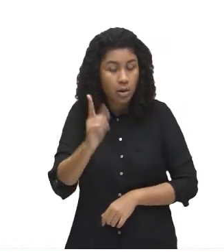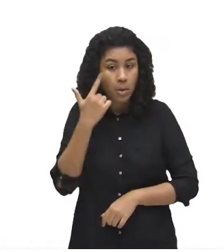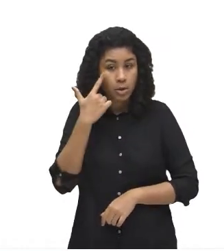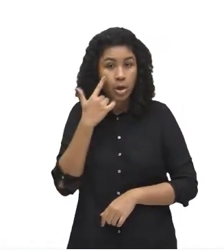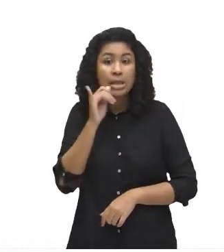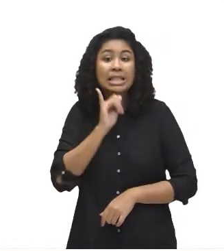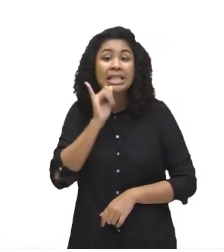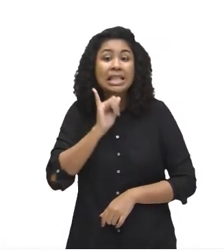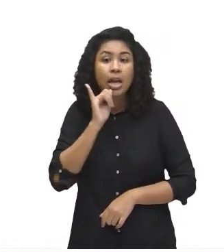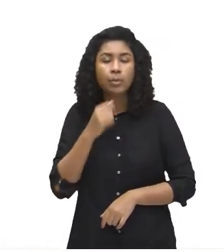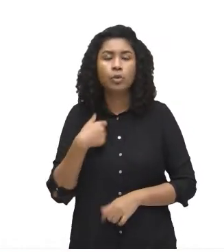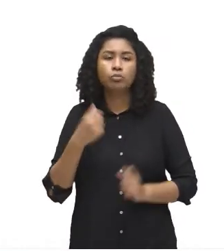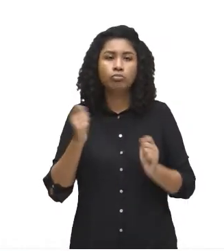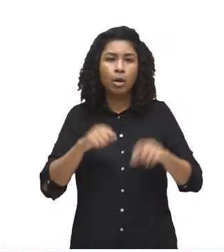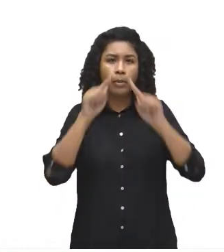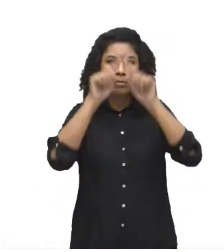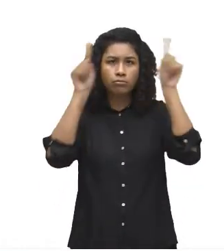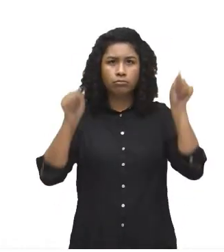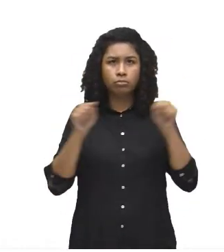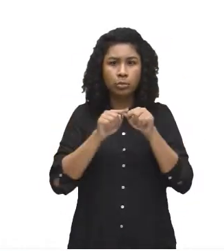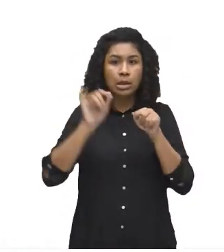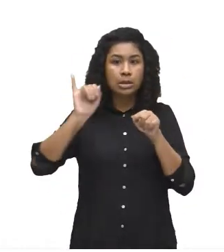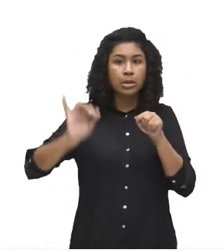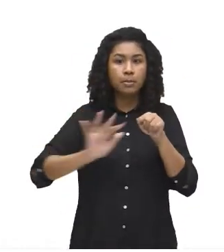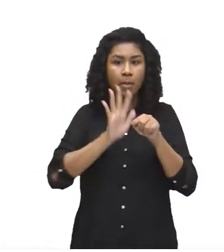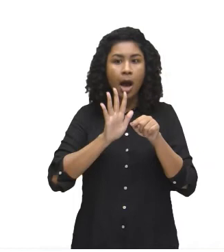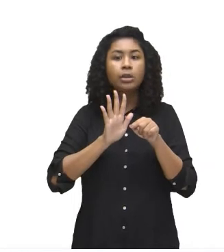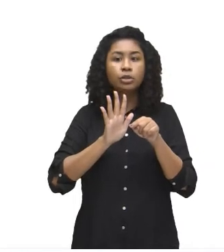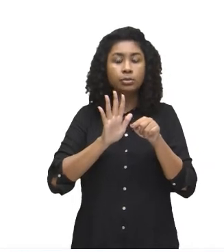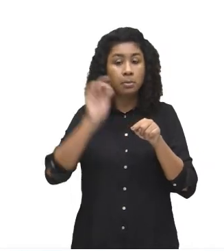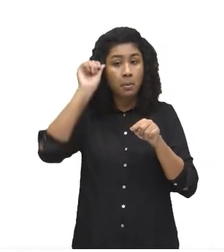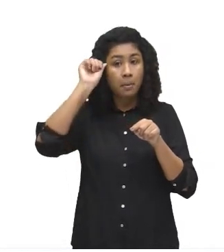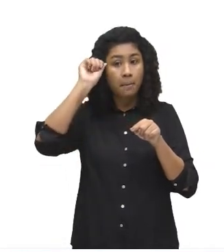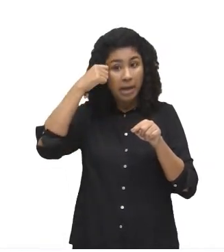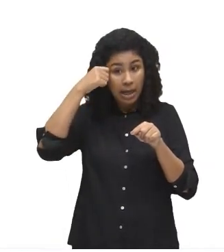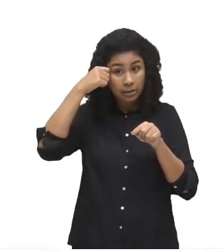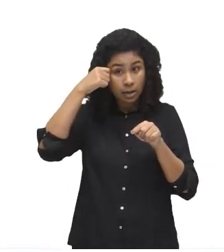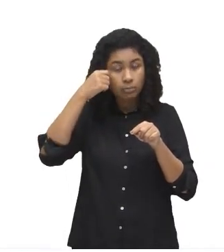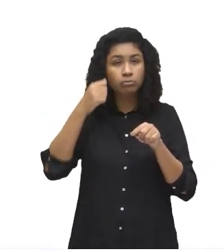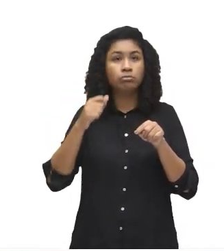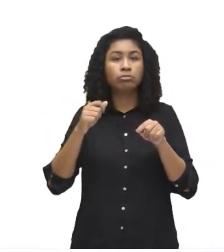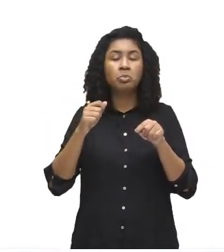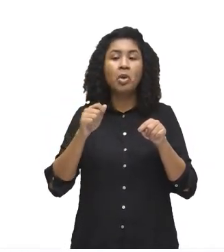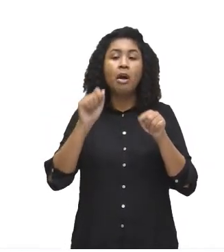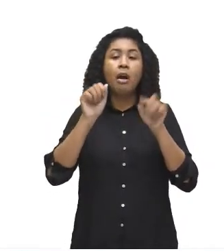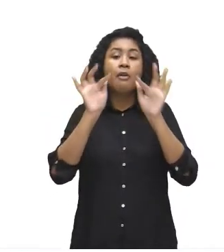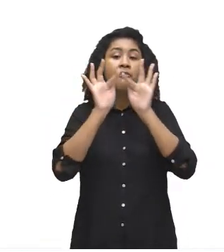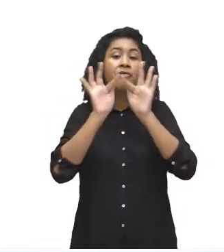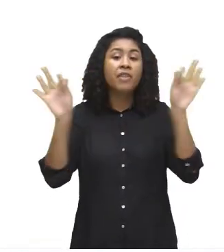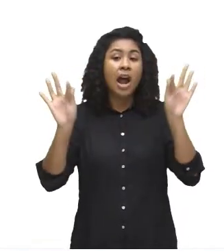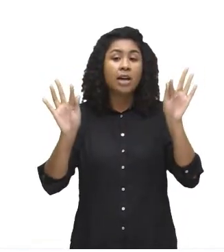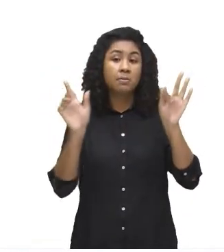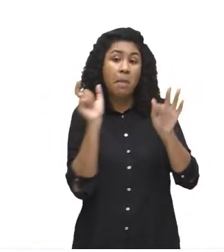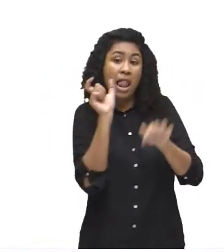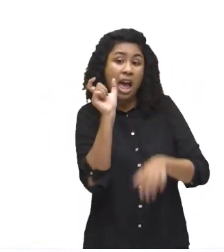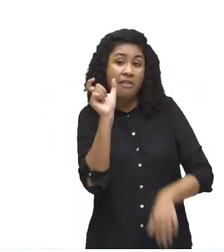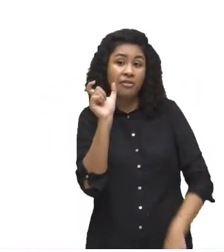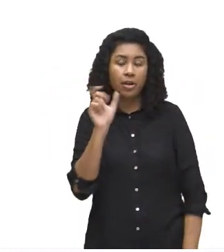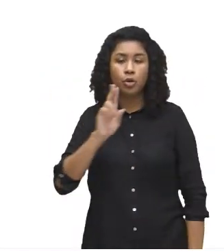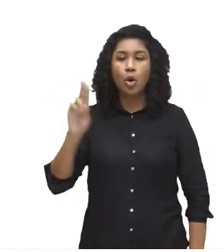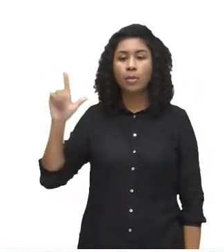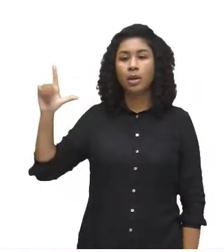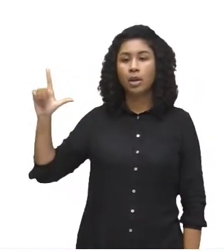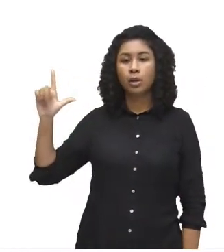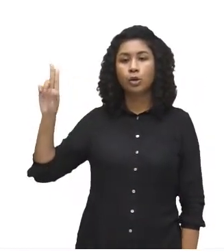escrito luto. Aquilo diz algo, não é verdade? Então, ali eu utilizo uma cor, a cor preta, e palavras. Ali eu